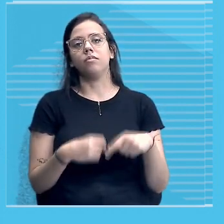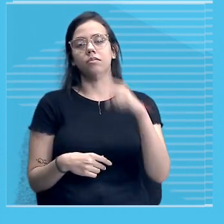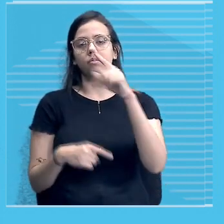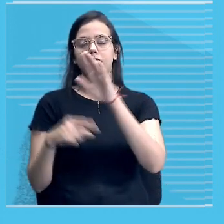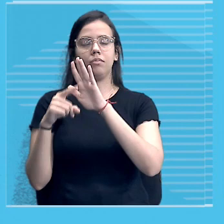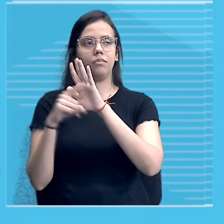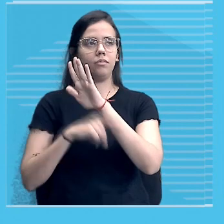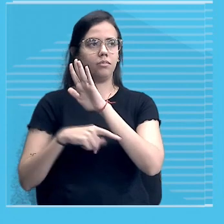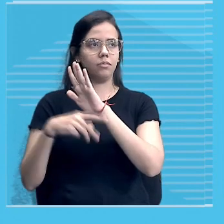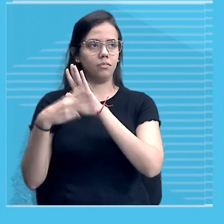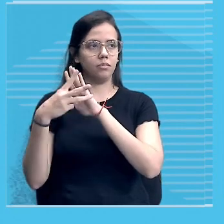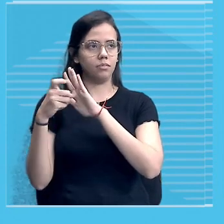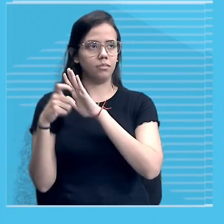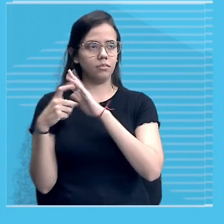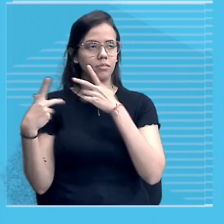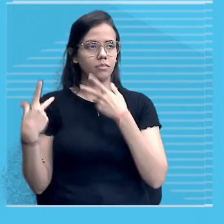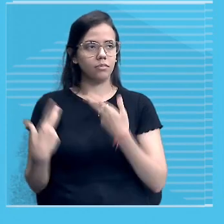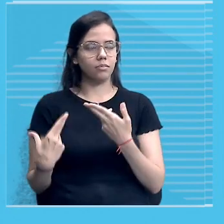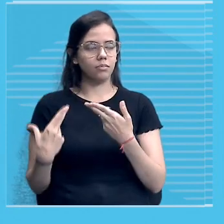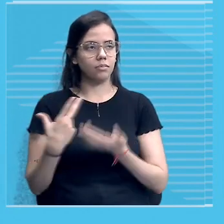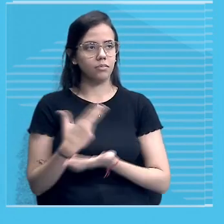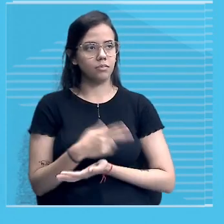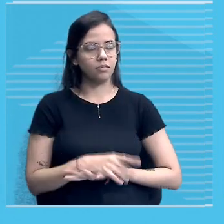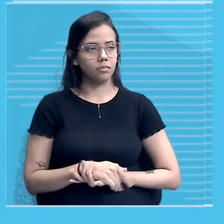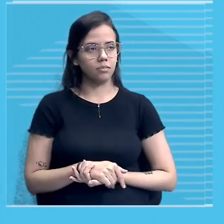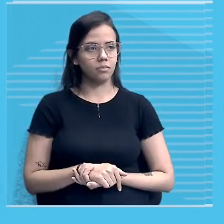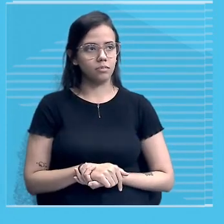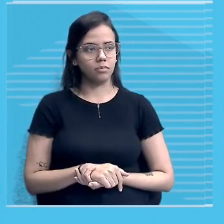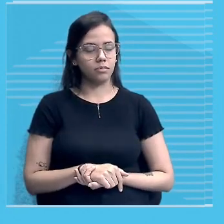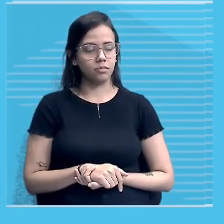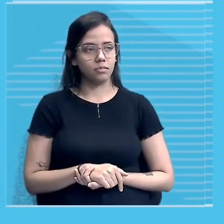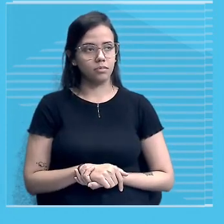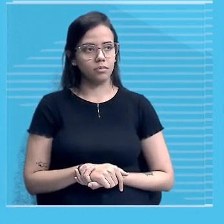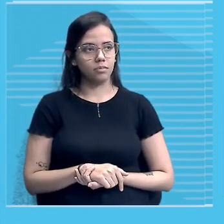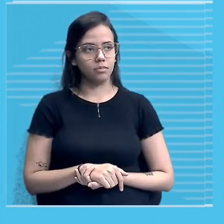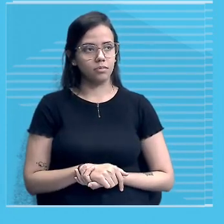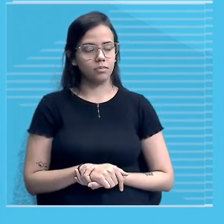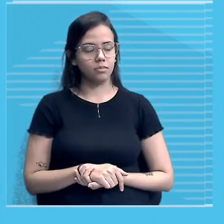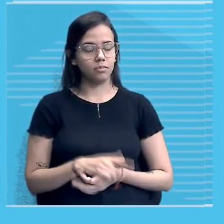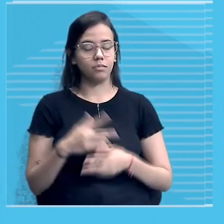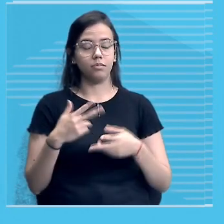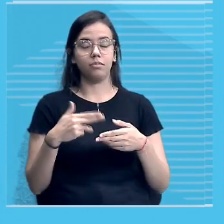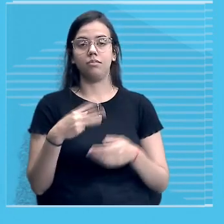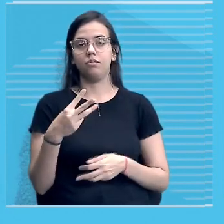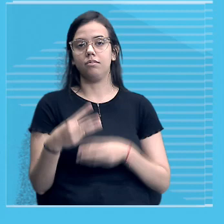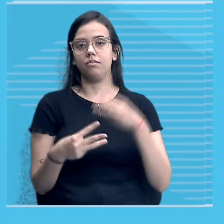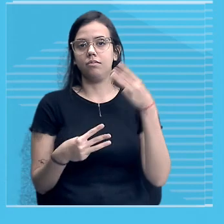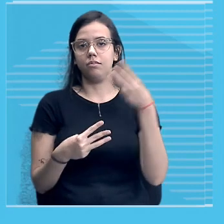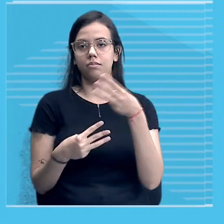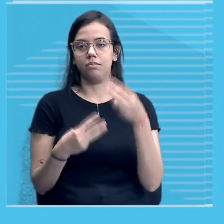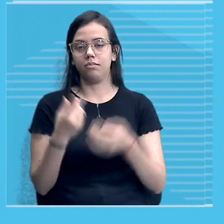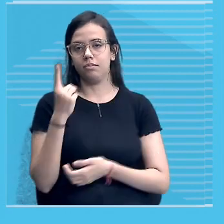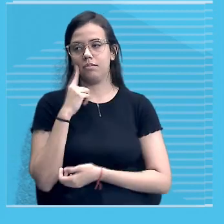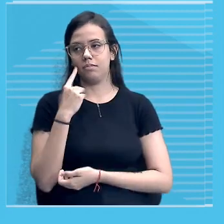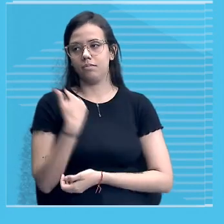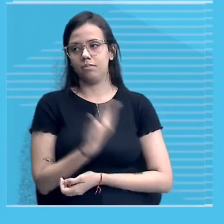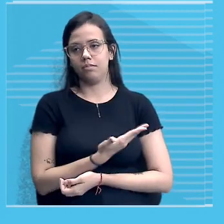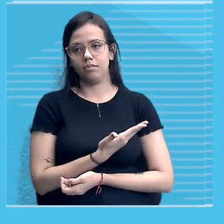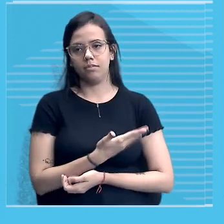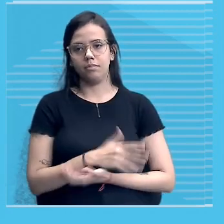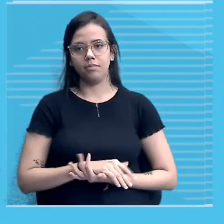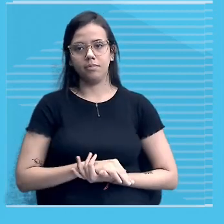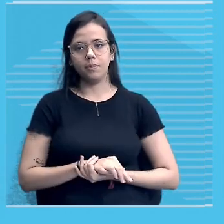x igual e no lugar do 27 3 elevado a 3 Olha aí